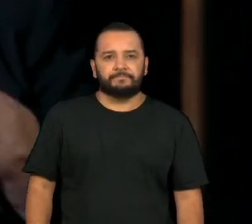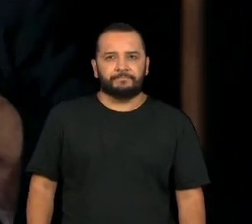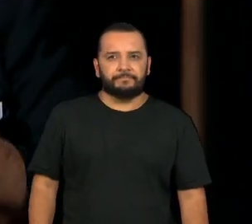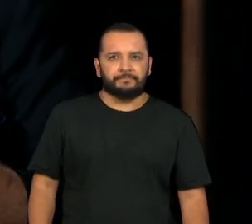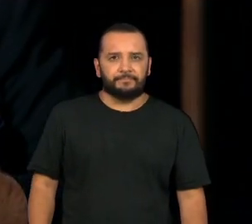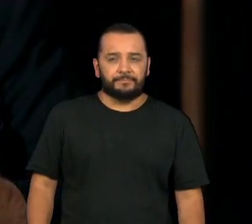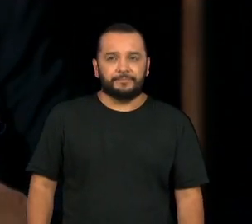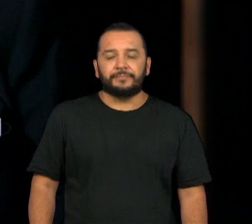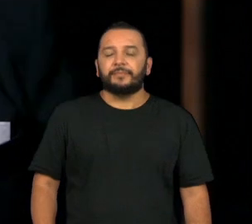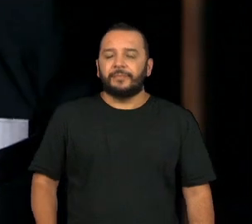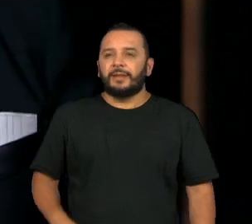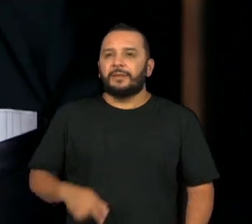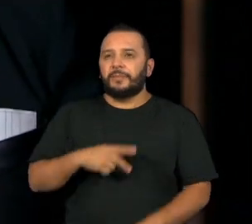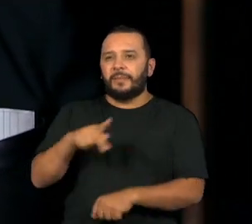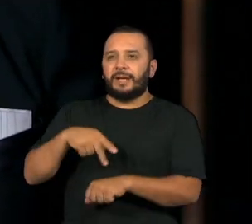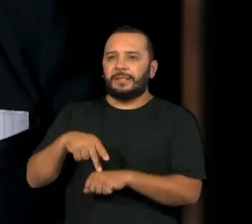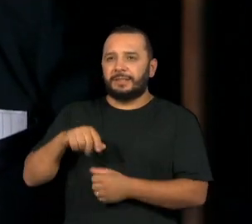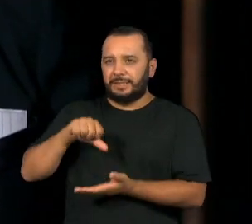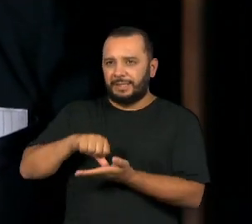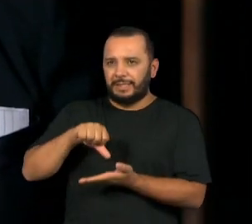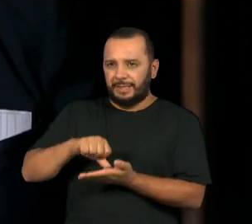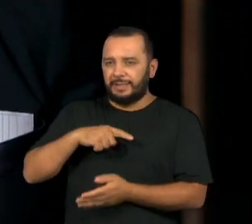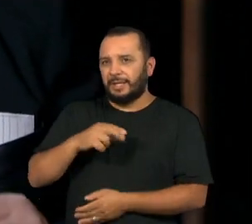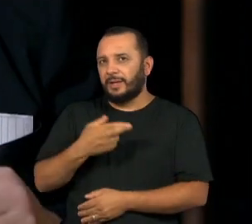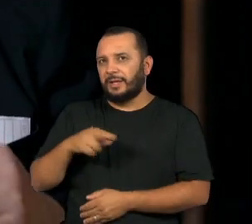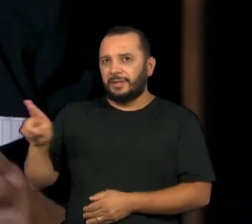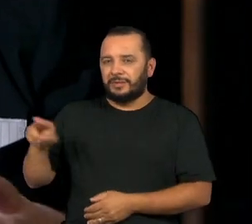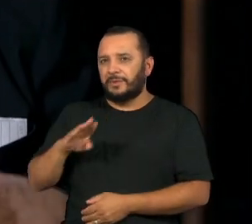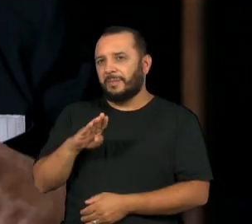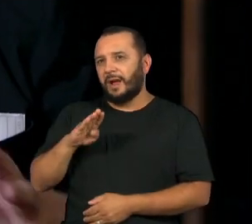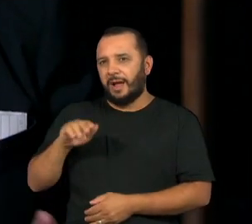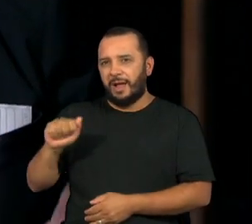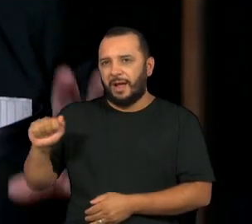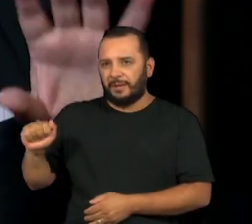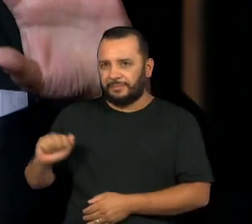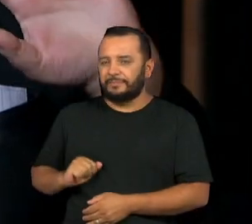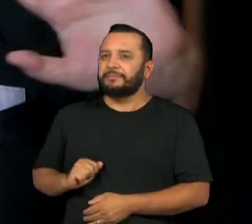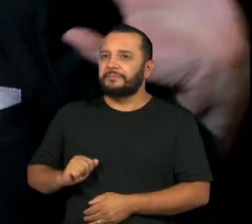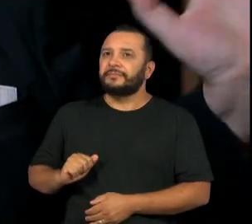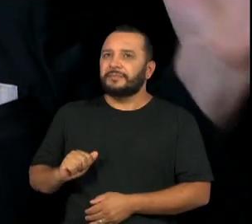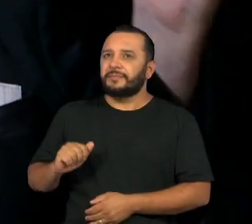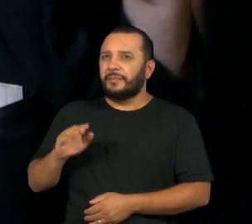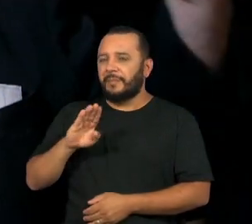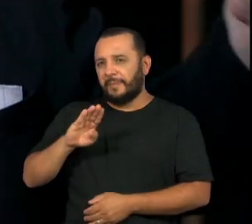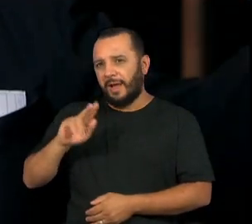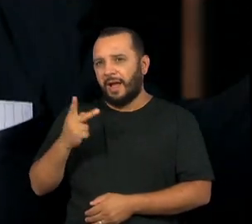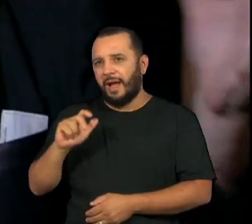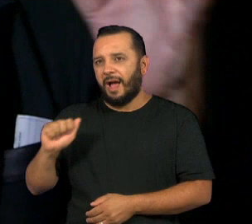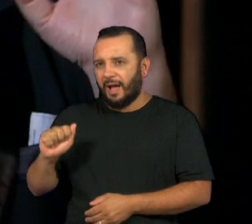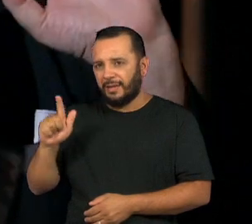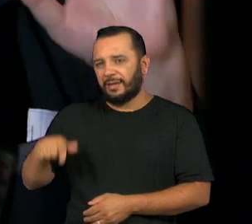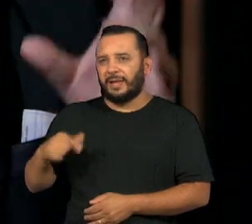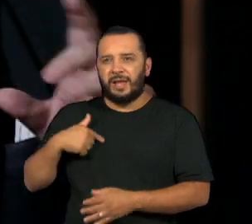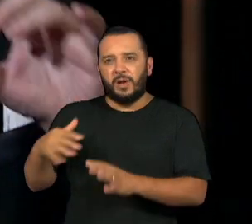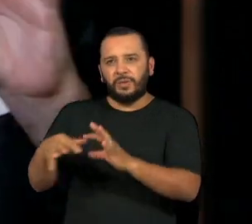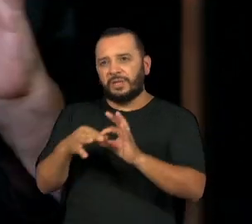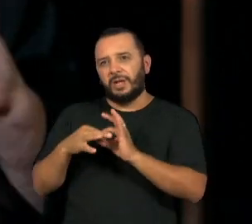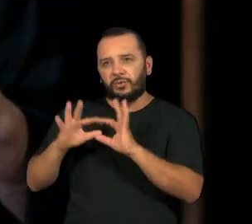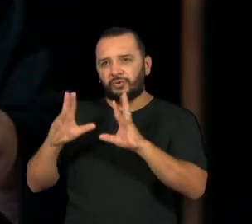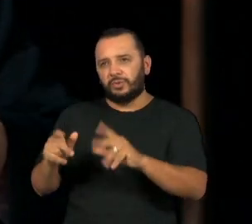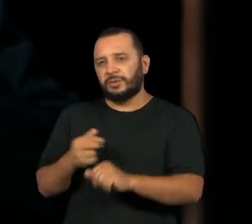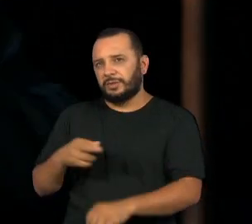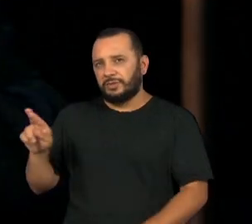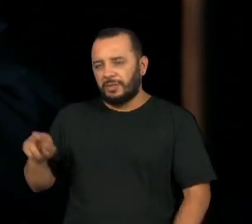Os iranianos, e tem uma religião que se chama Bahá'í, que é a união de todas as religiões, tal, não sei o quê.